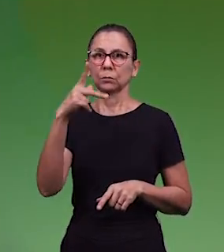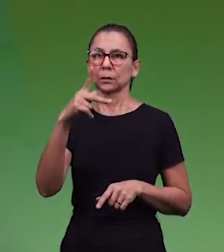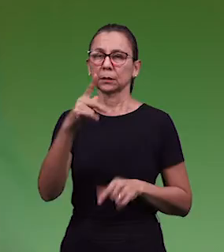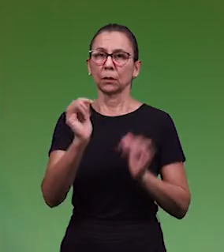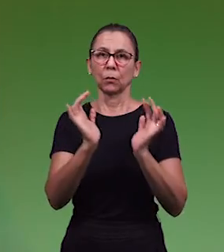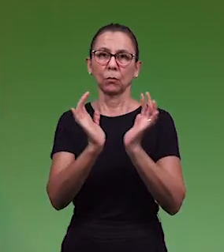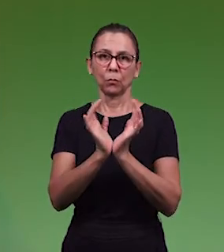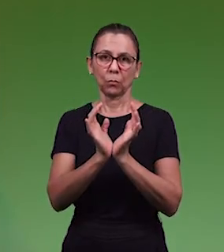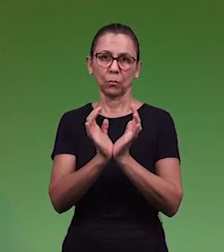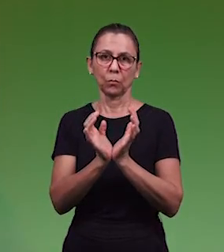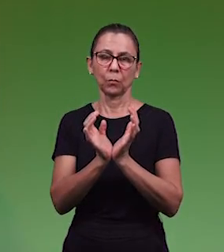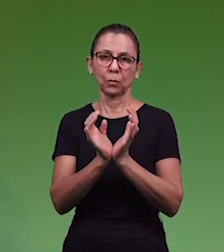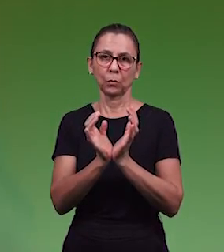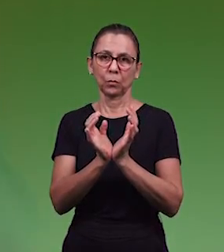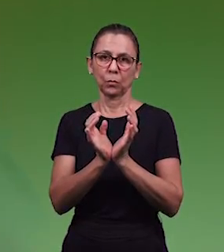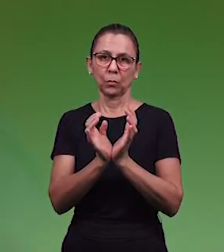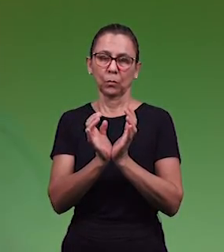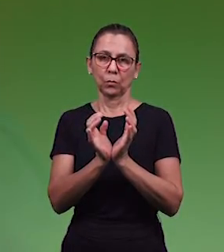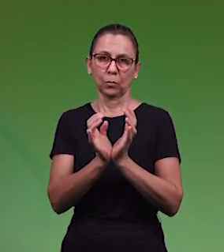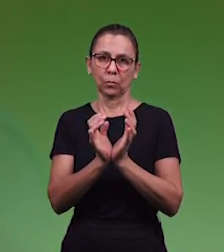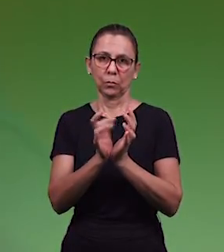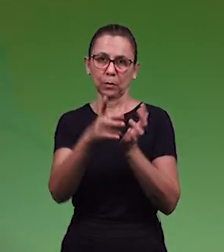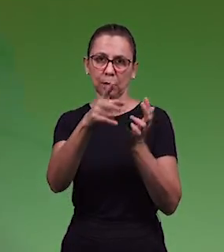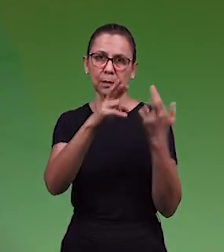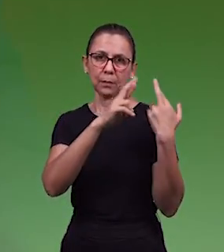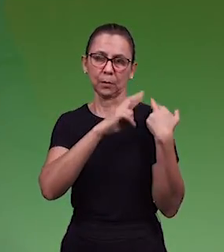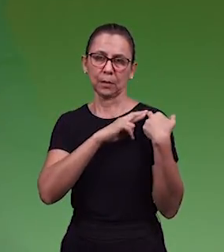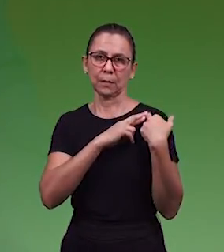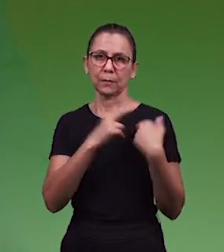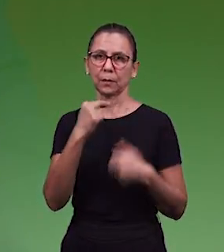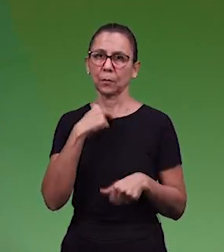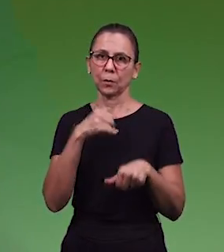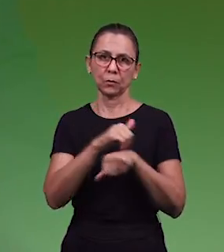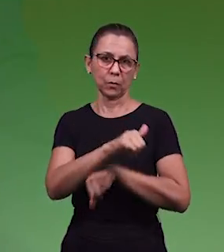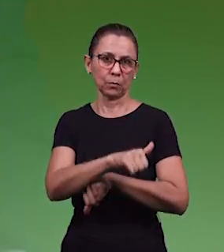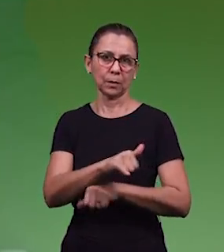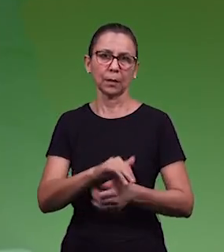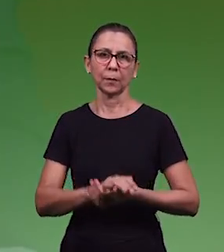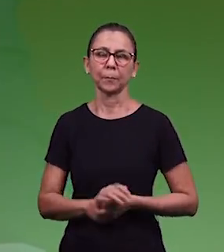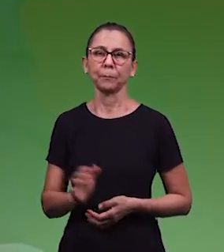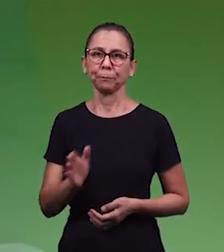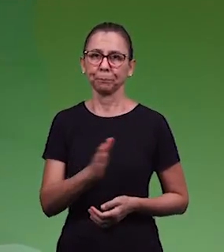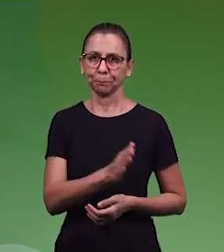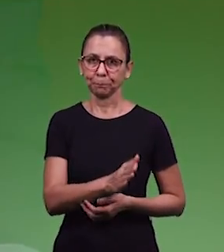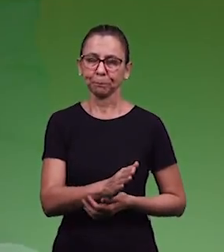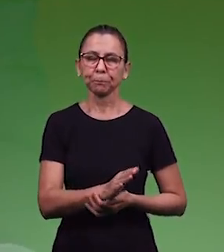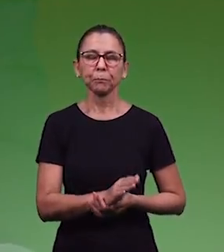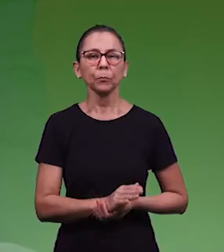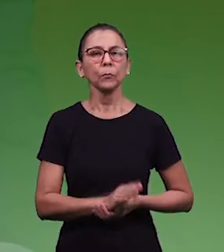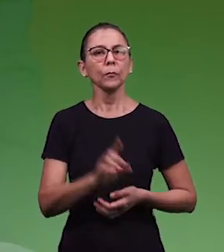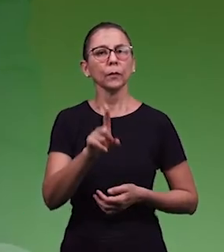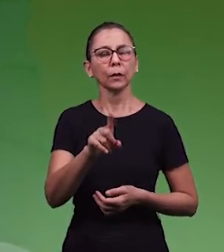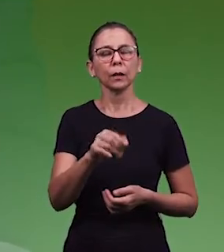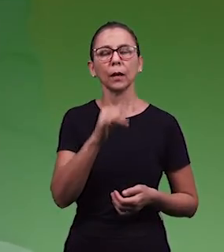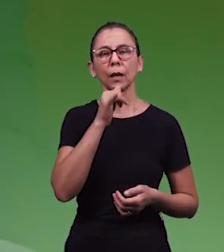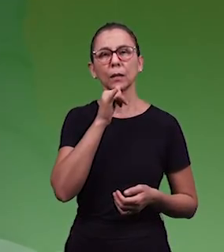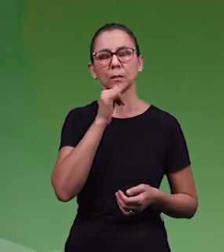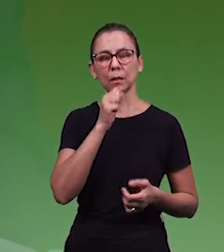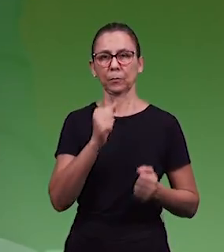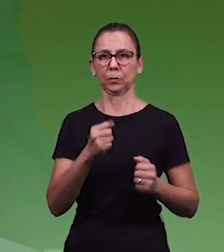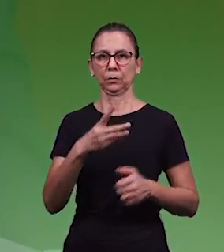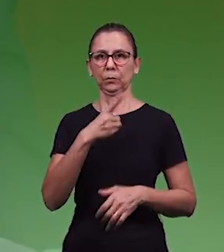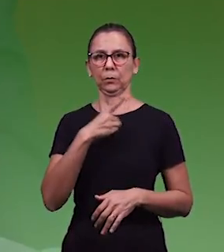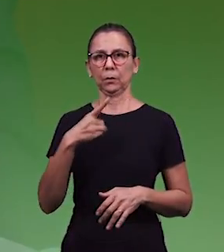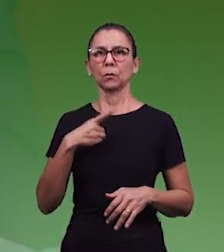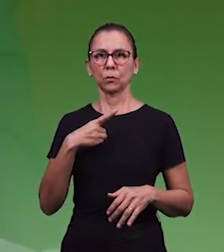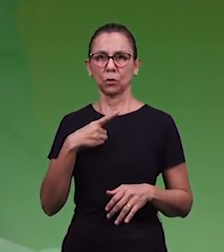que está mais à frente naquele dia, o diácono vai dirigir o culto profético, ele vai discernir os louvores, ele vai estar lá